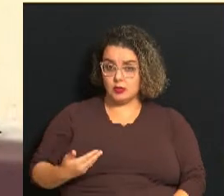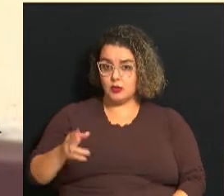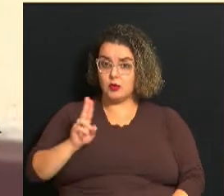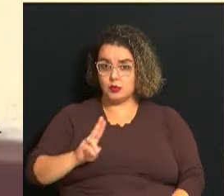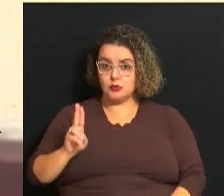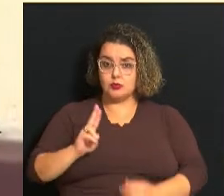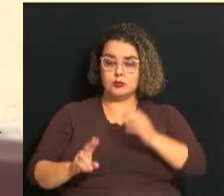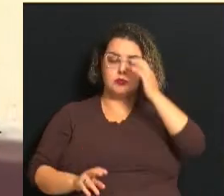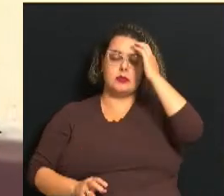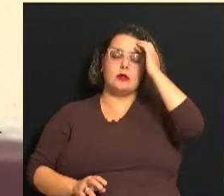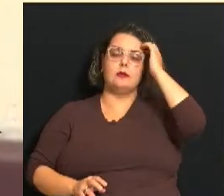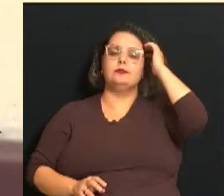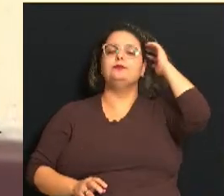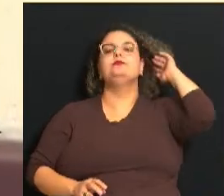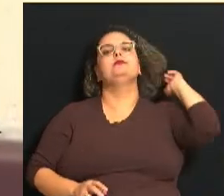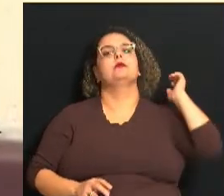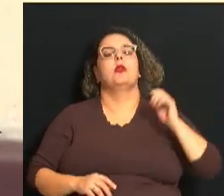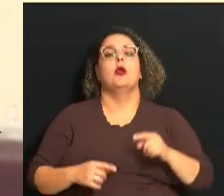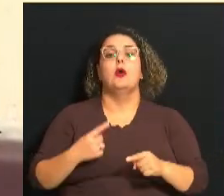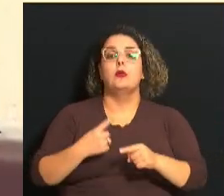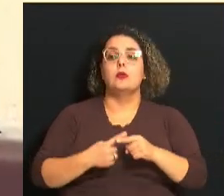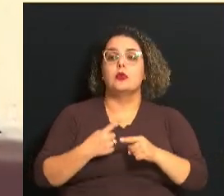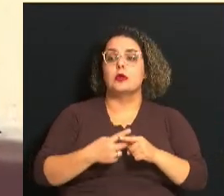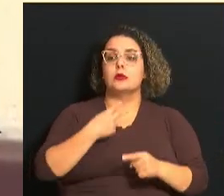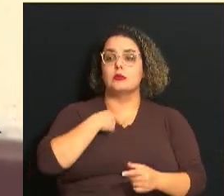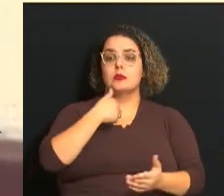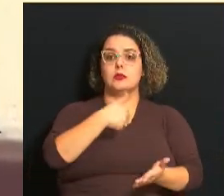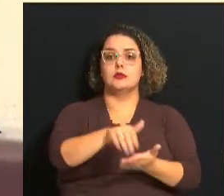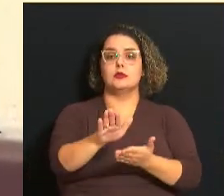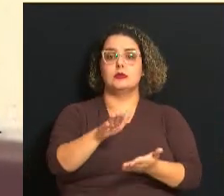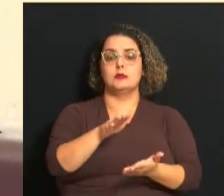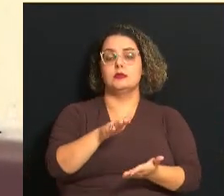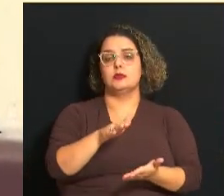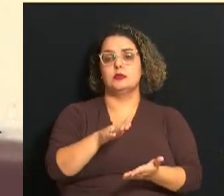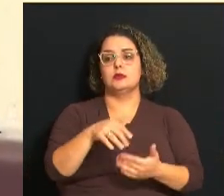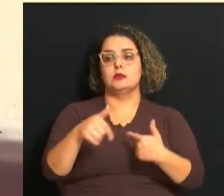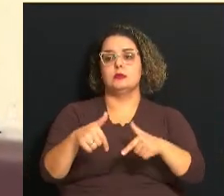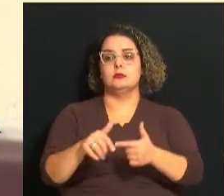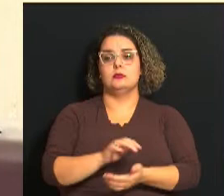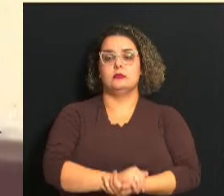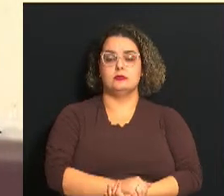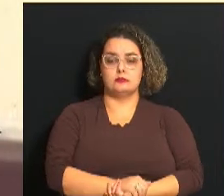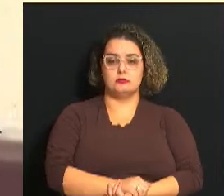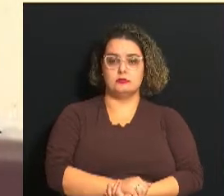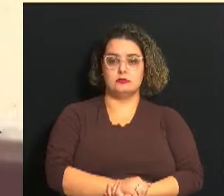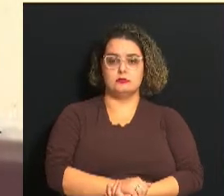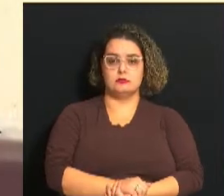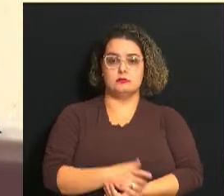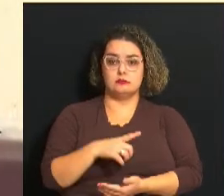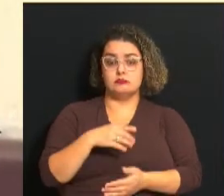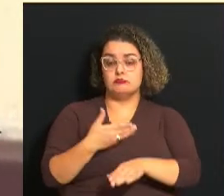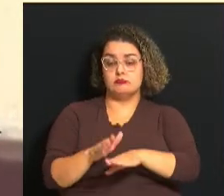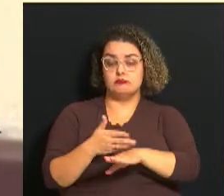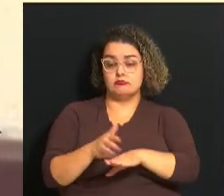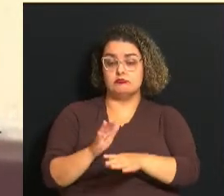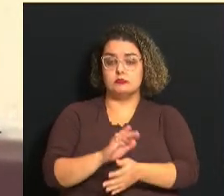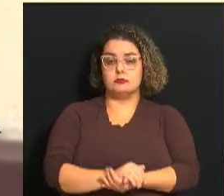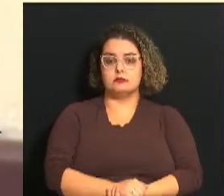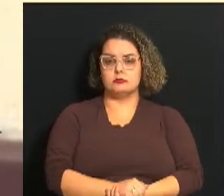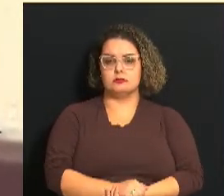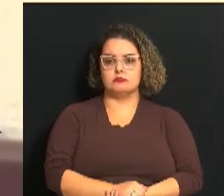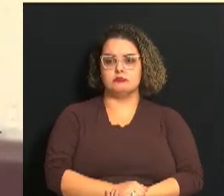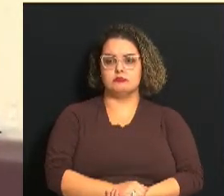porque ela não pode demitir o trabalhador bom então tem essa prática né É